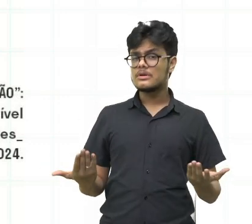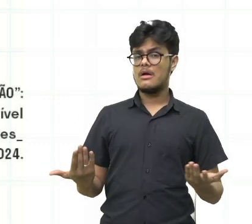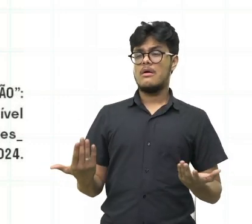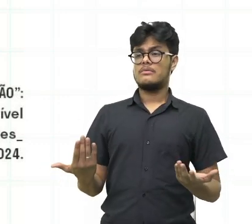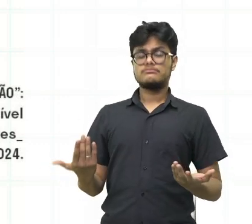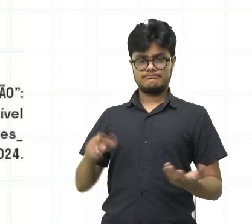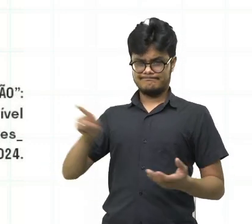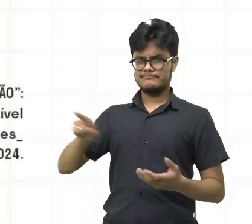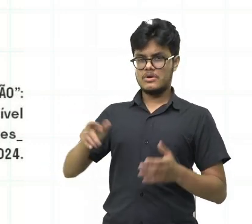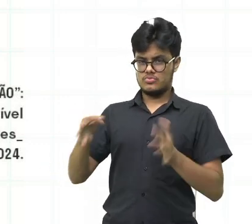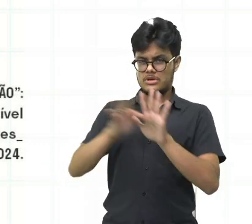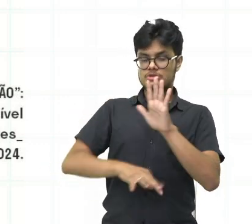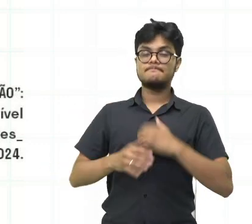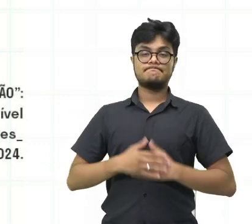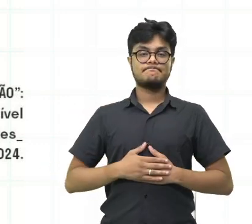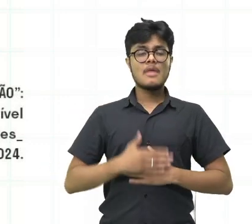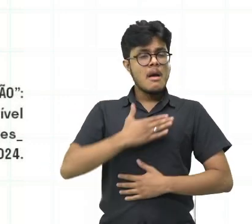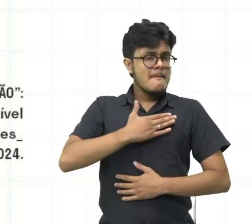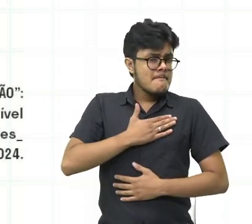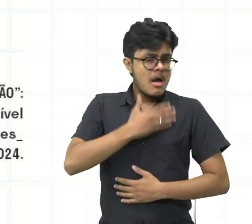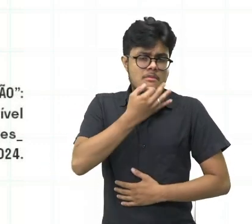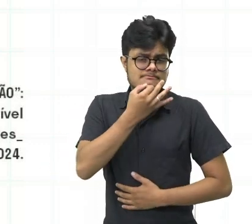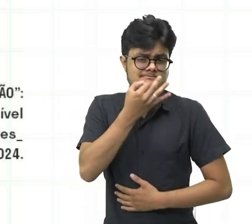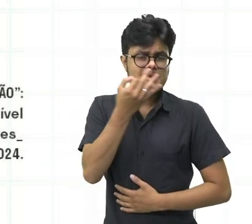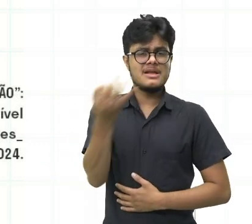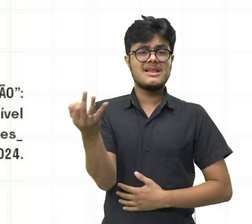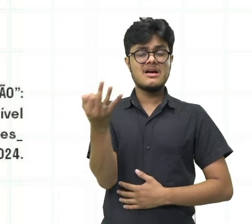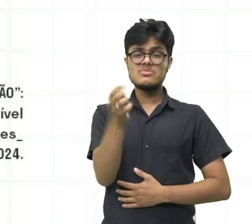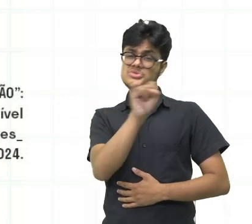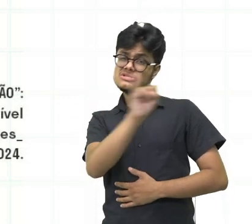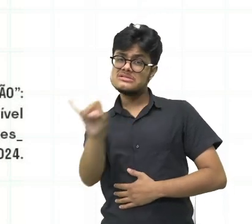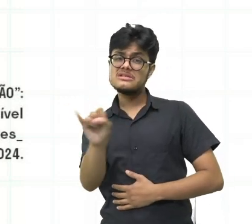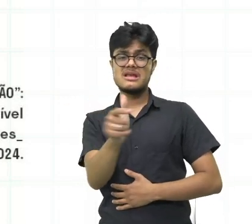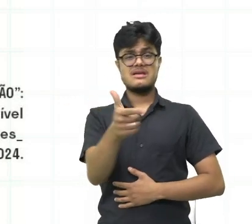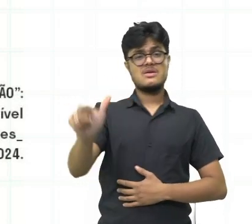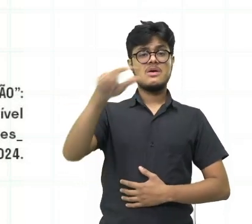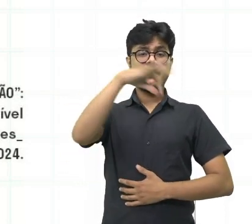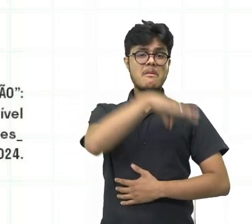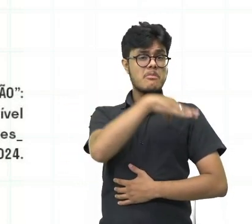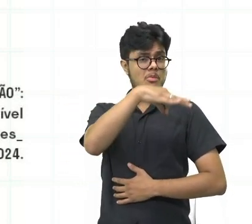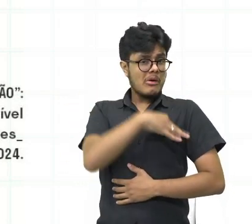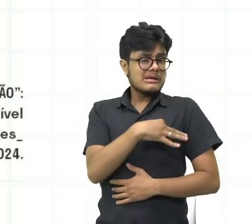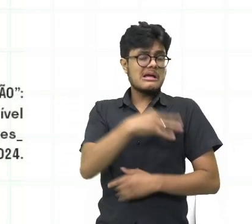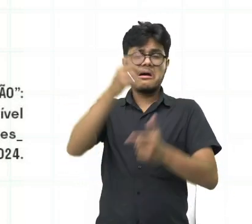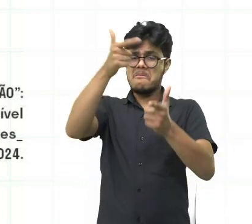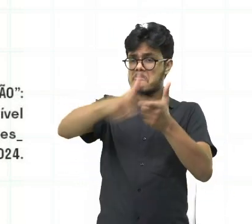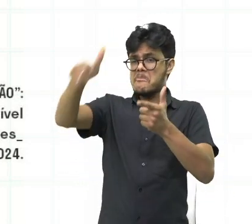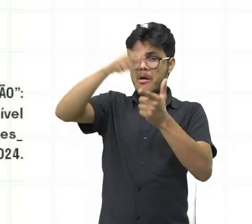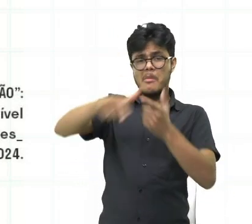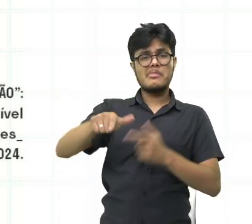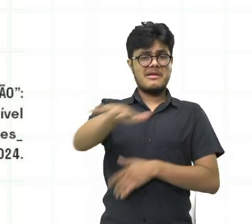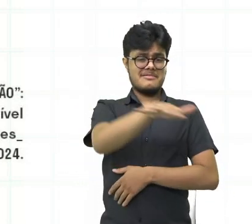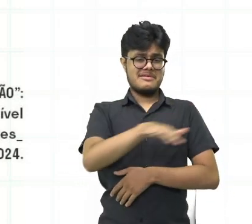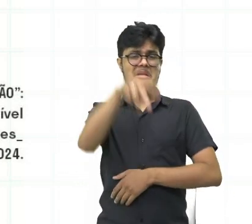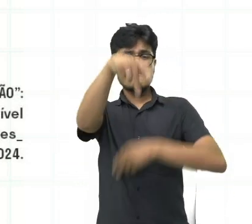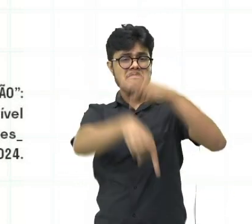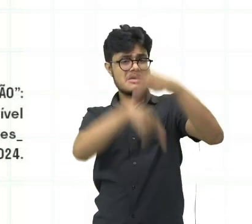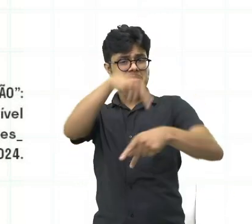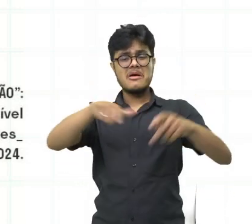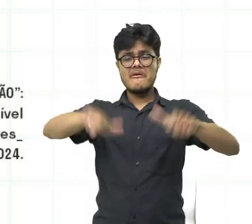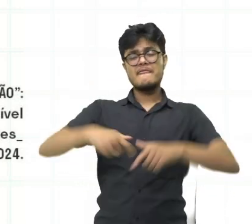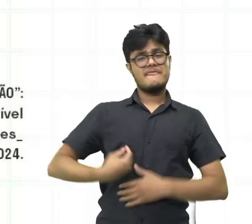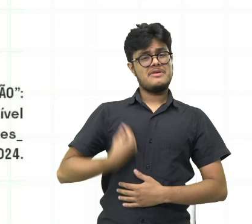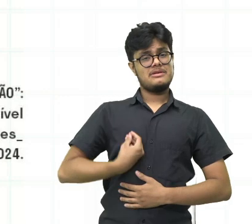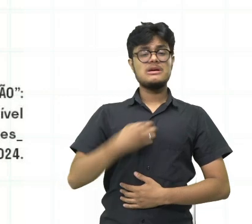Na minha opinião, a falta de policiamento pode prejudicar a população, pois se não